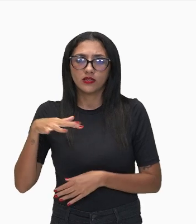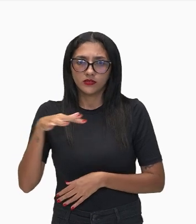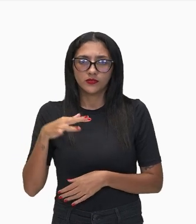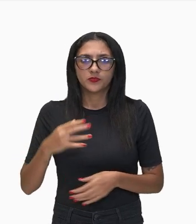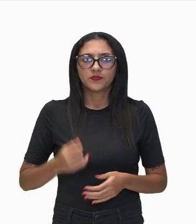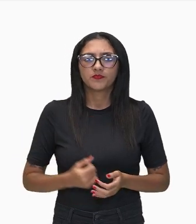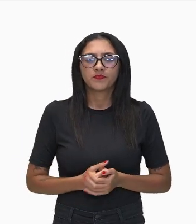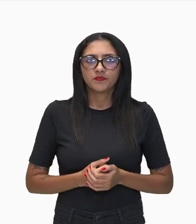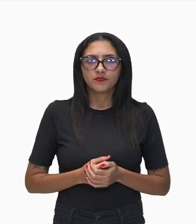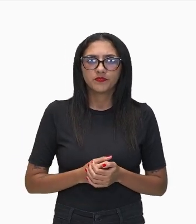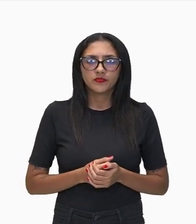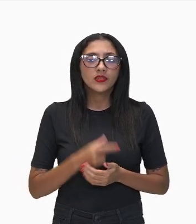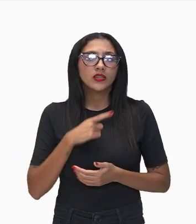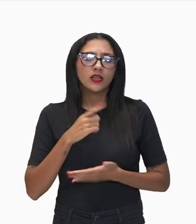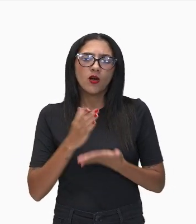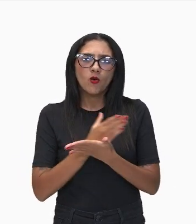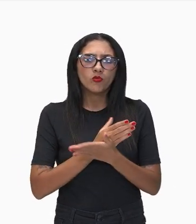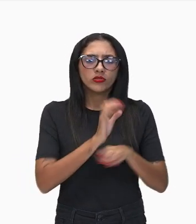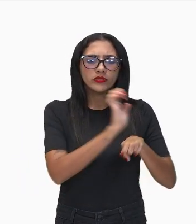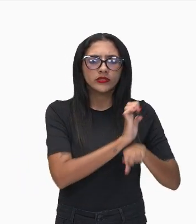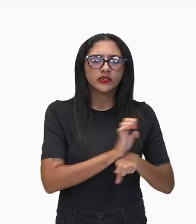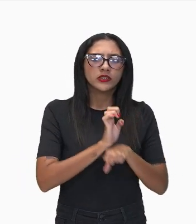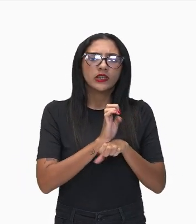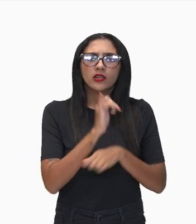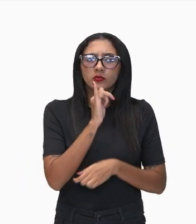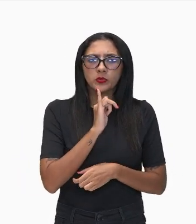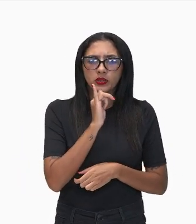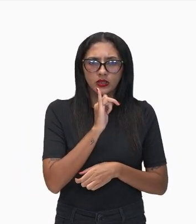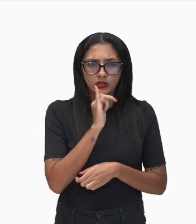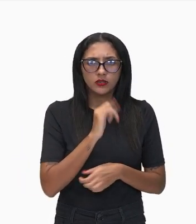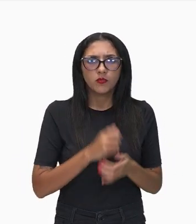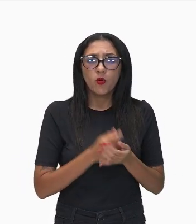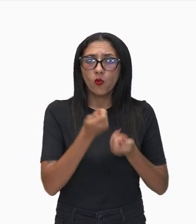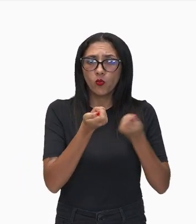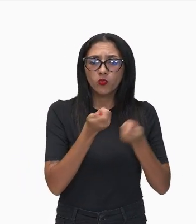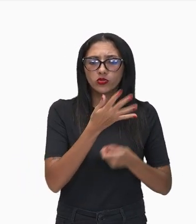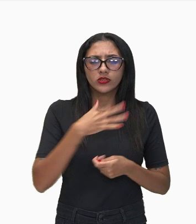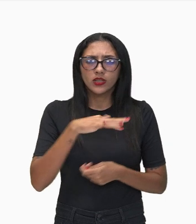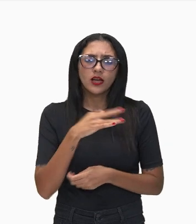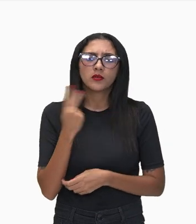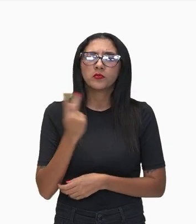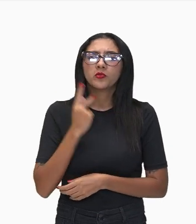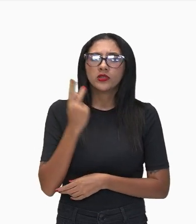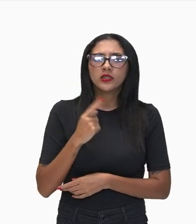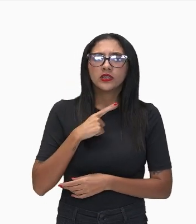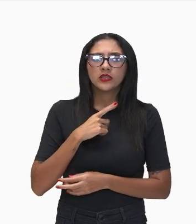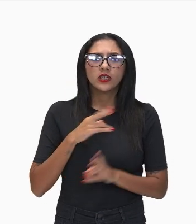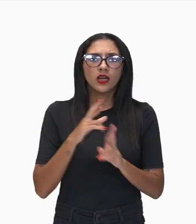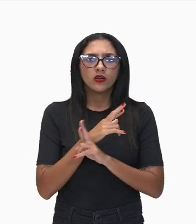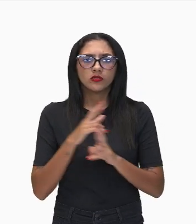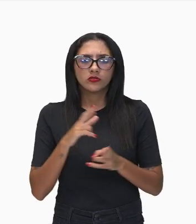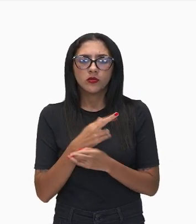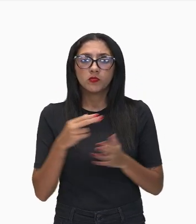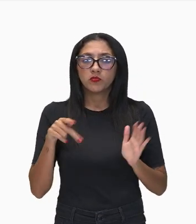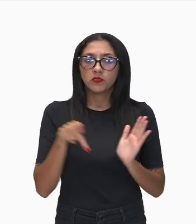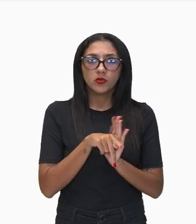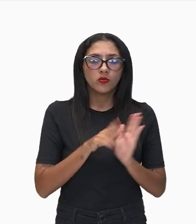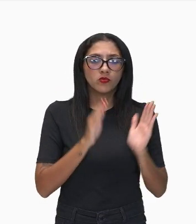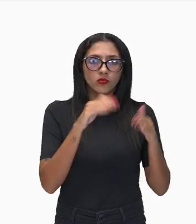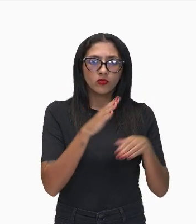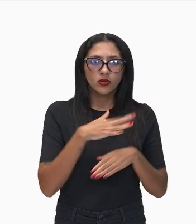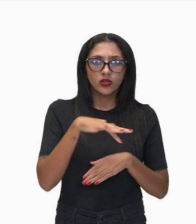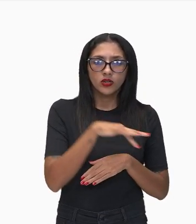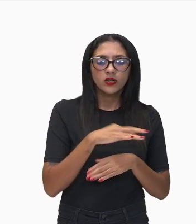estados nacionais, onde a divisão administrativa, política dele está relacionada aos estados, às